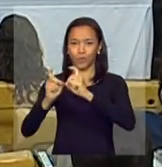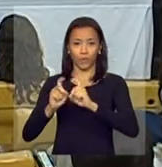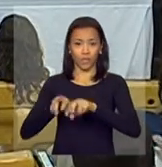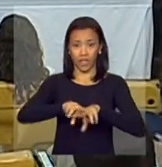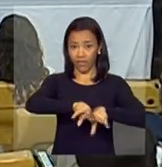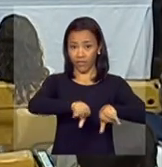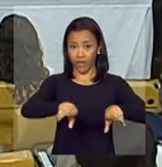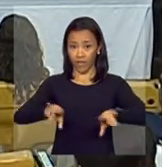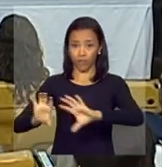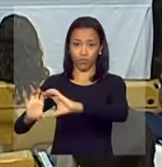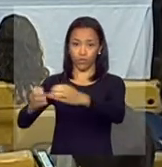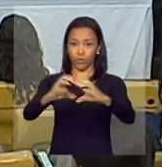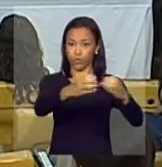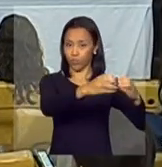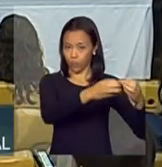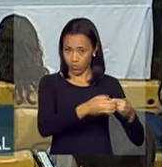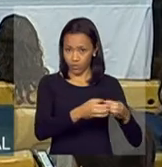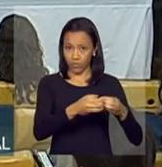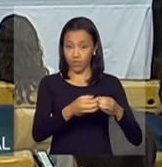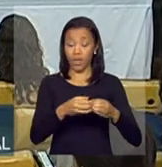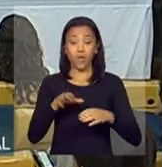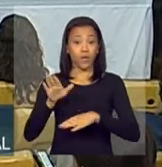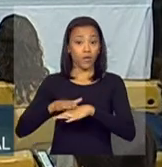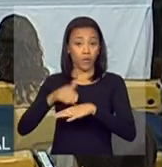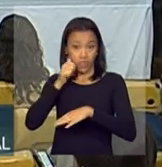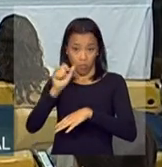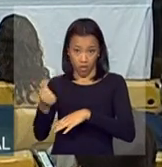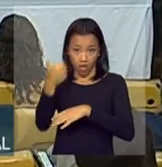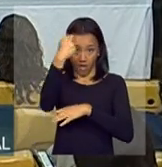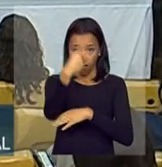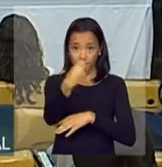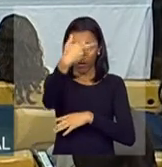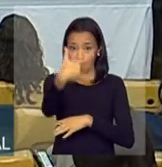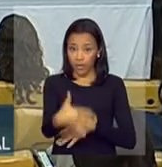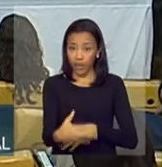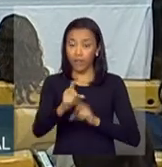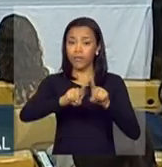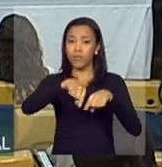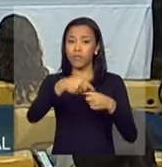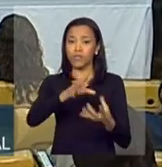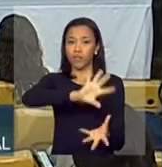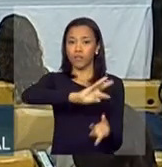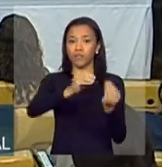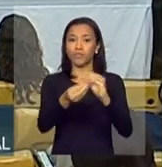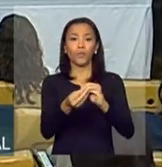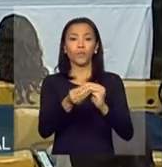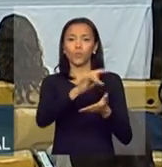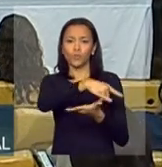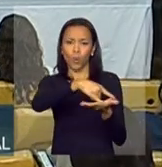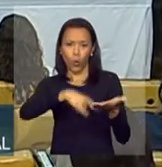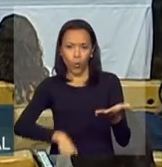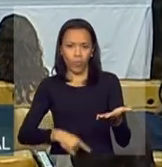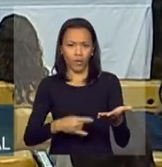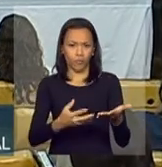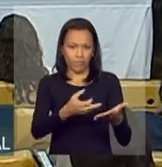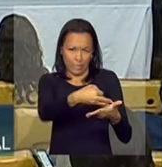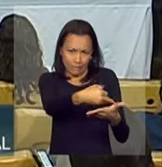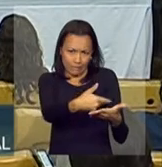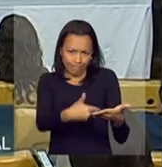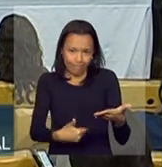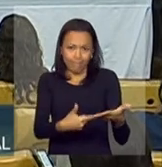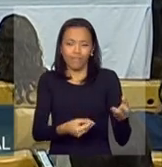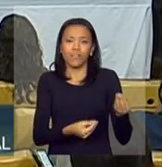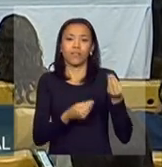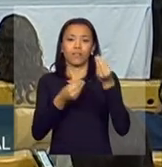comissões. E o que a Elza vai apresentar depois será transformado num documento mais acabado para encaminhar para a